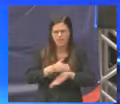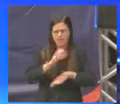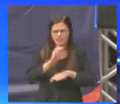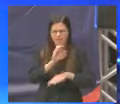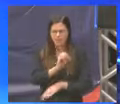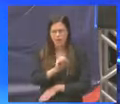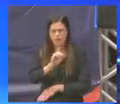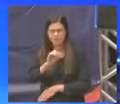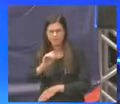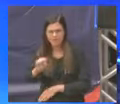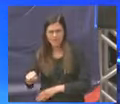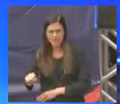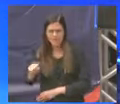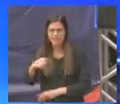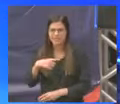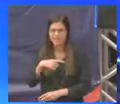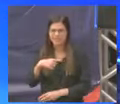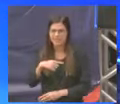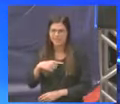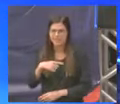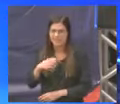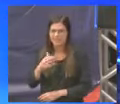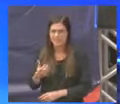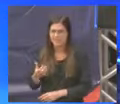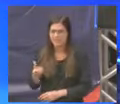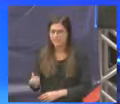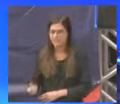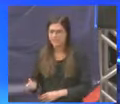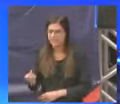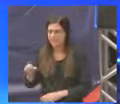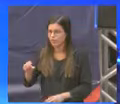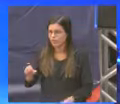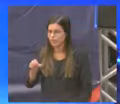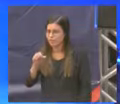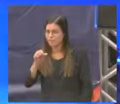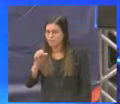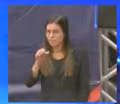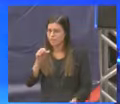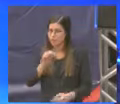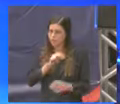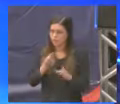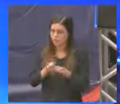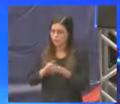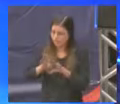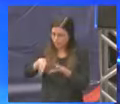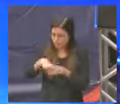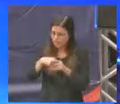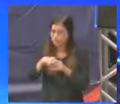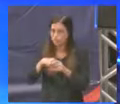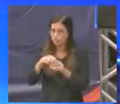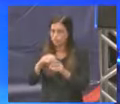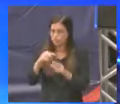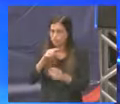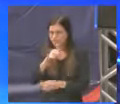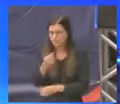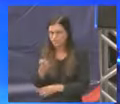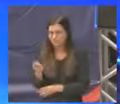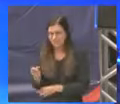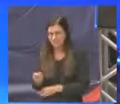São 169 metas dentro dos 17 ODS. Então, tem assunto para tudo e tem trabalho para tudo e